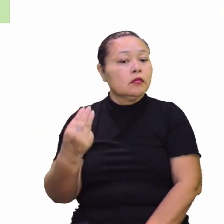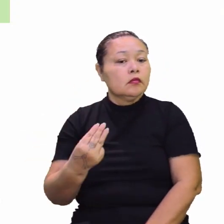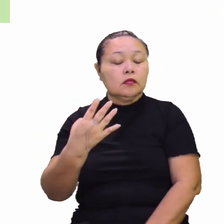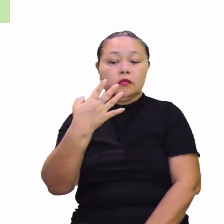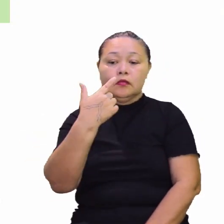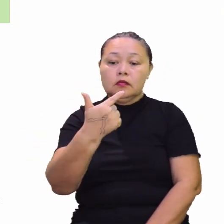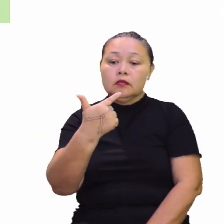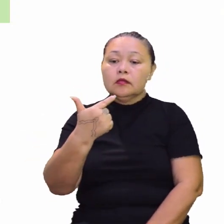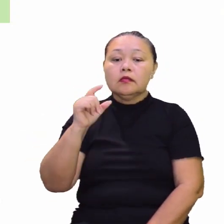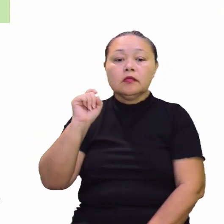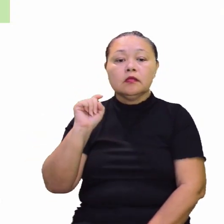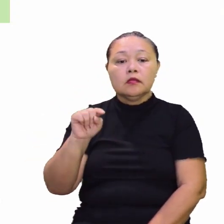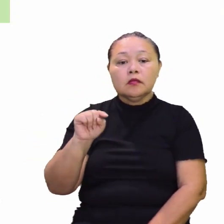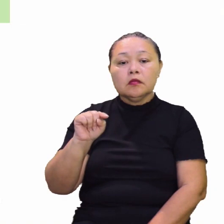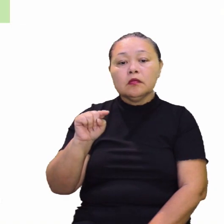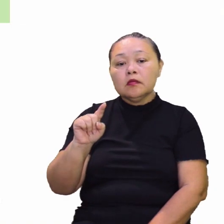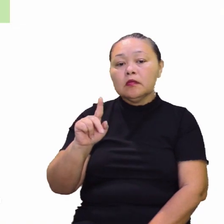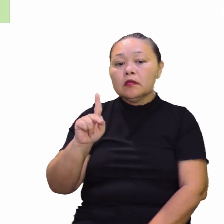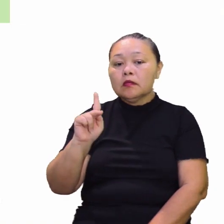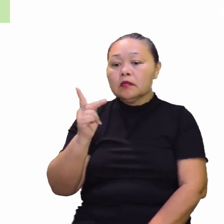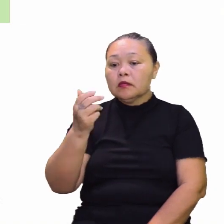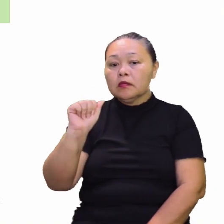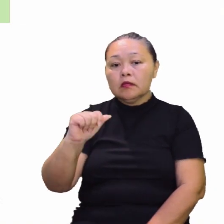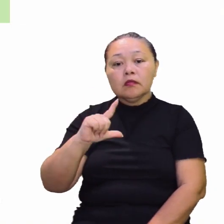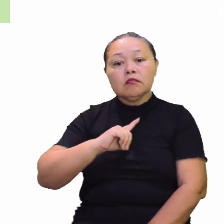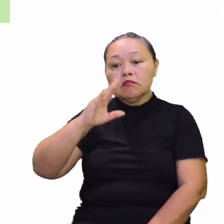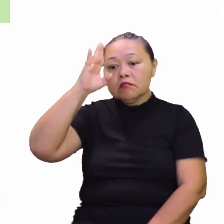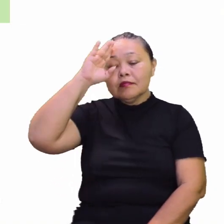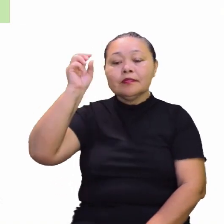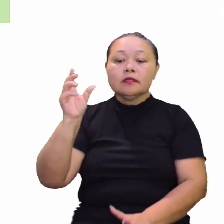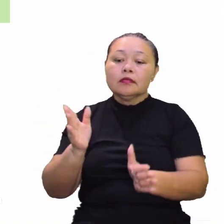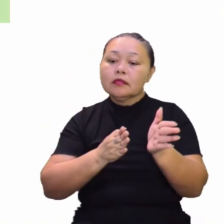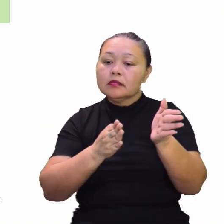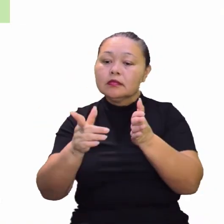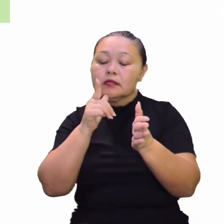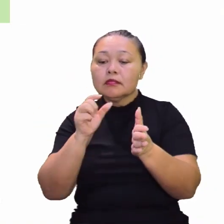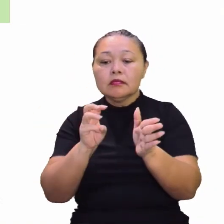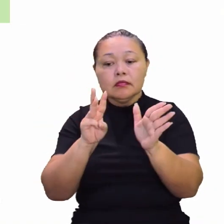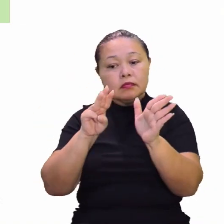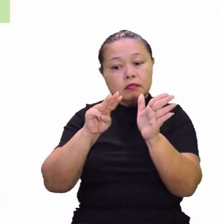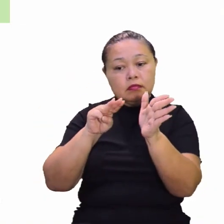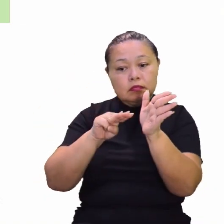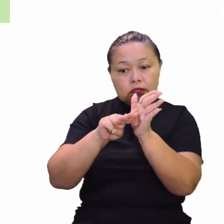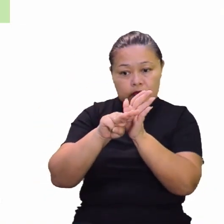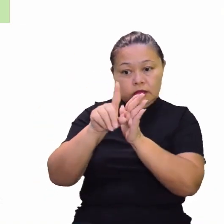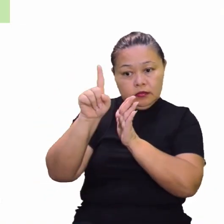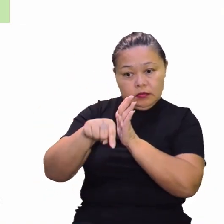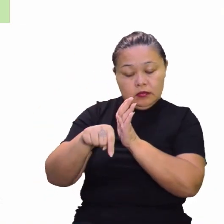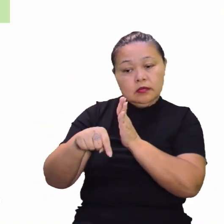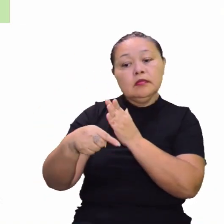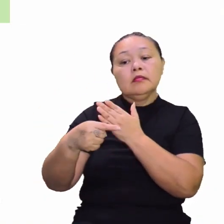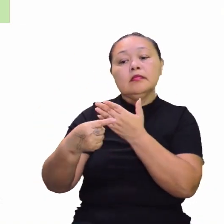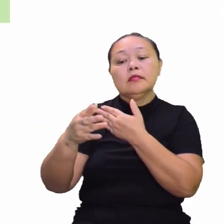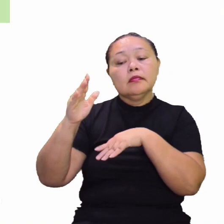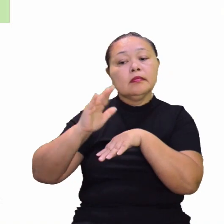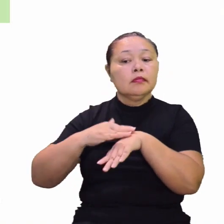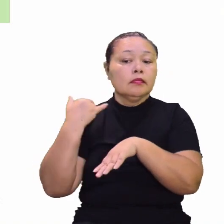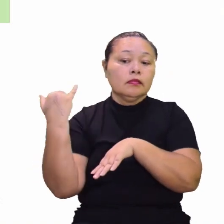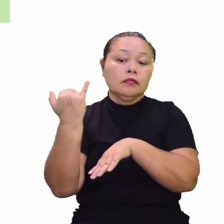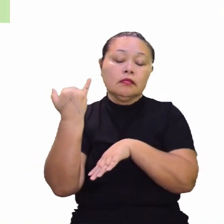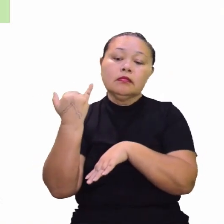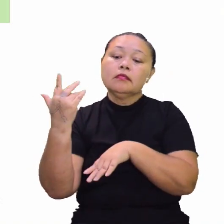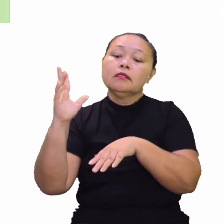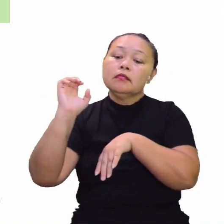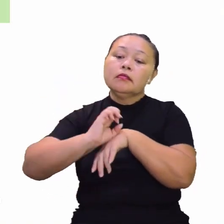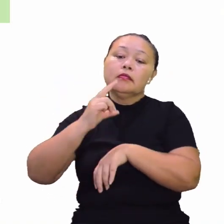31.422 hectares. Ele é o principal rio de Rondônia. Ele é formado pelos rios Mamoré